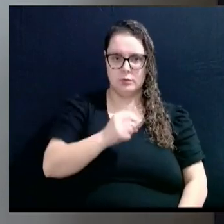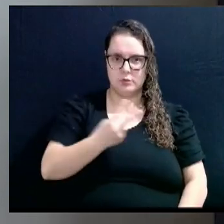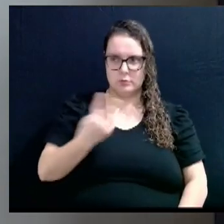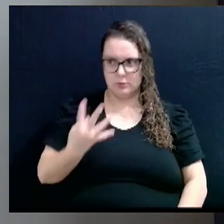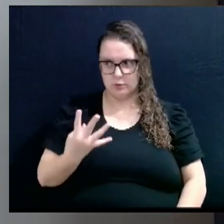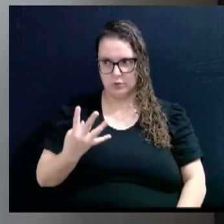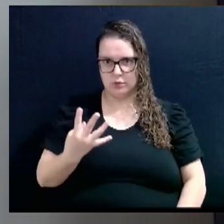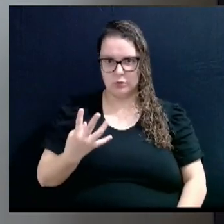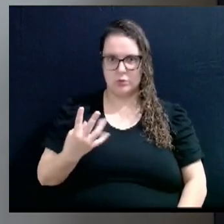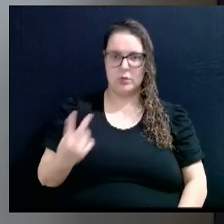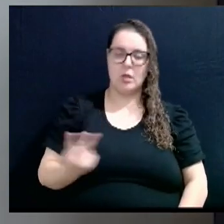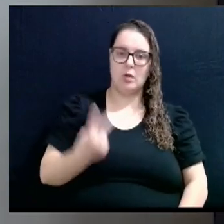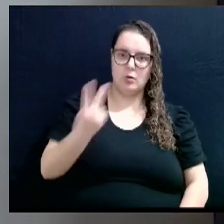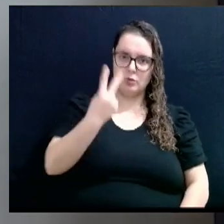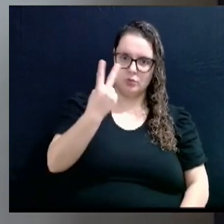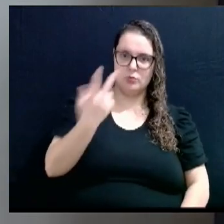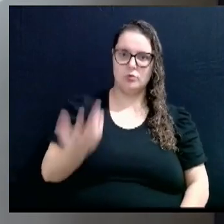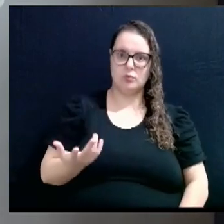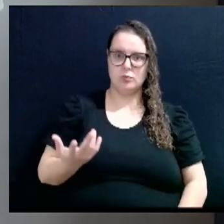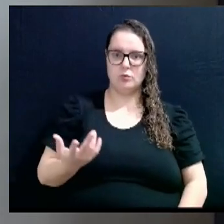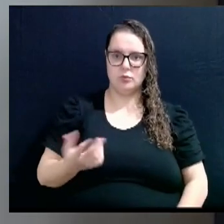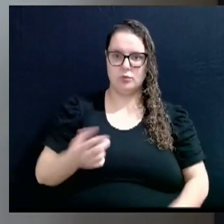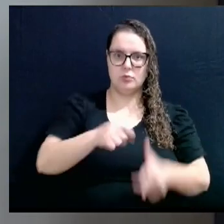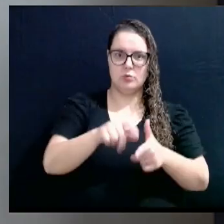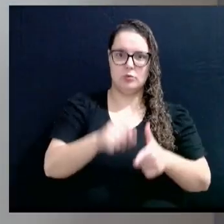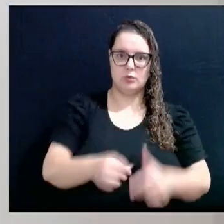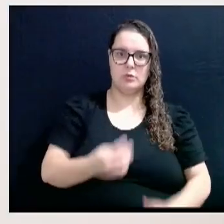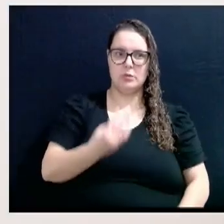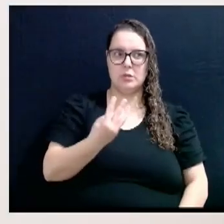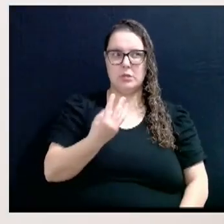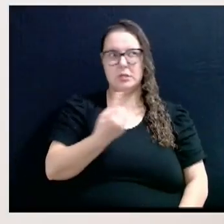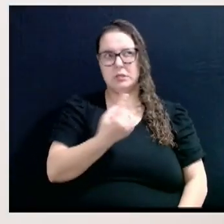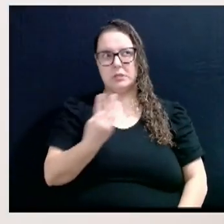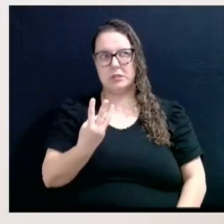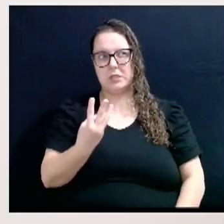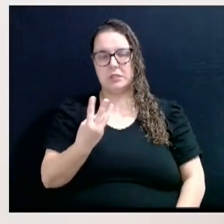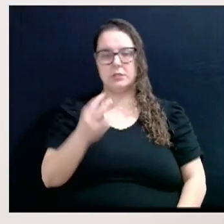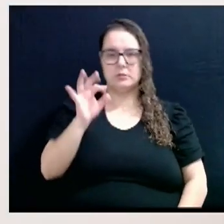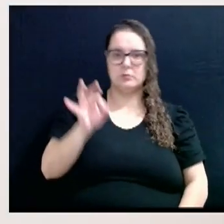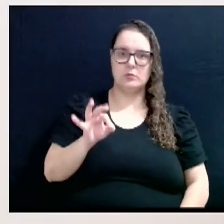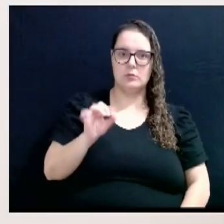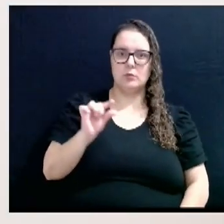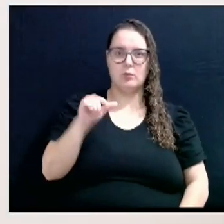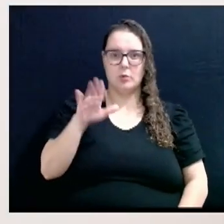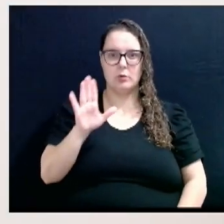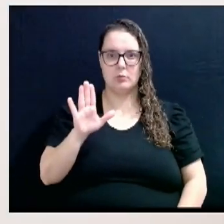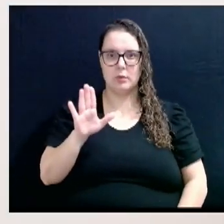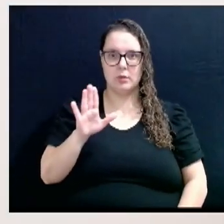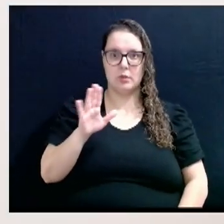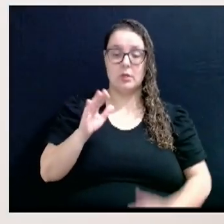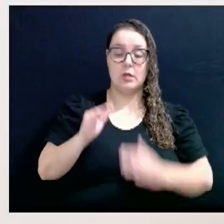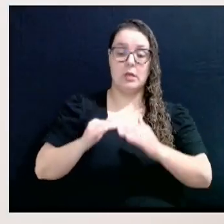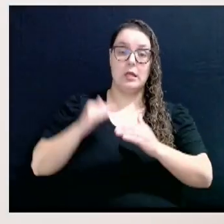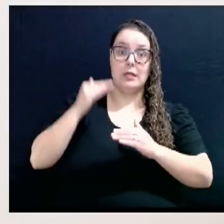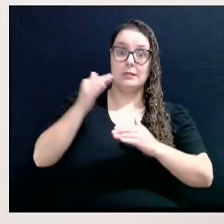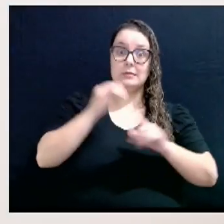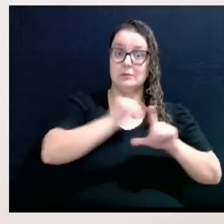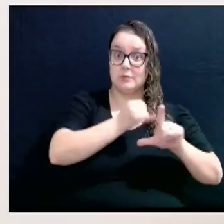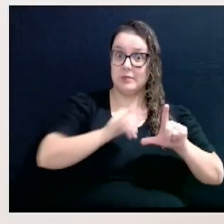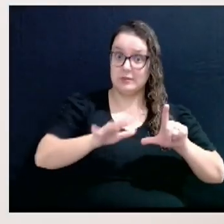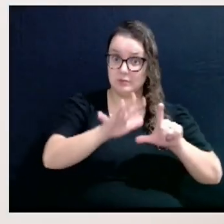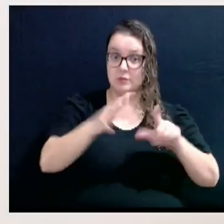valorização do aluguel foi em 13% e alguma coisa, acima da inflação. Então, se